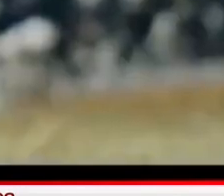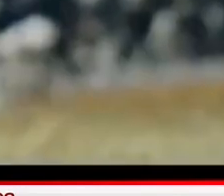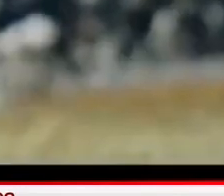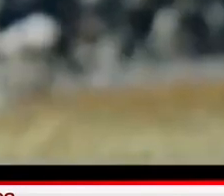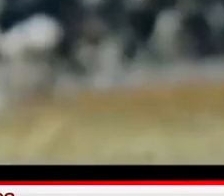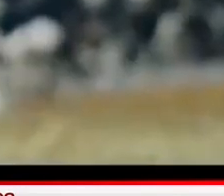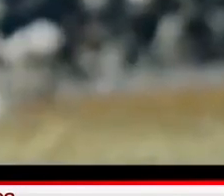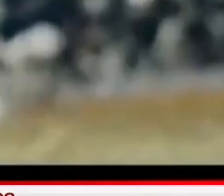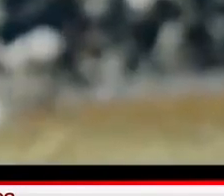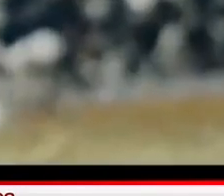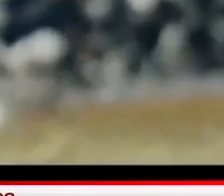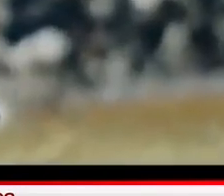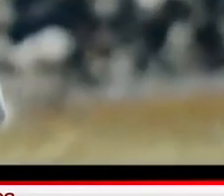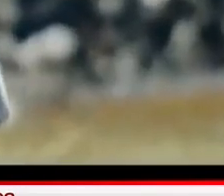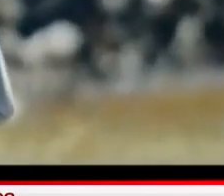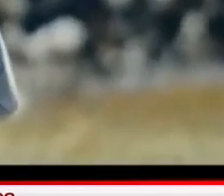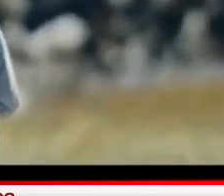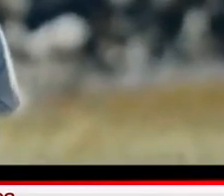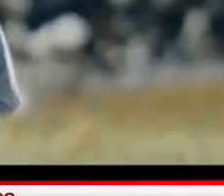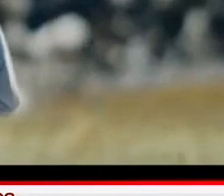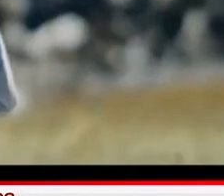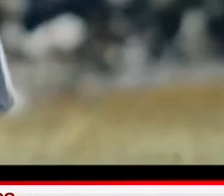Embrapa seu futuro